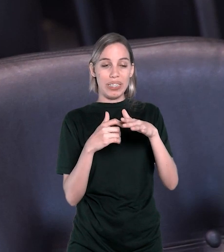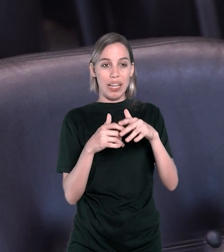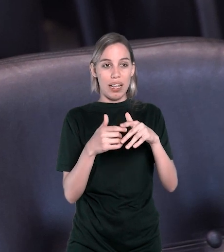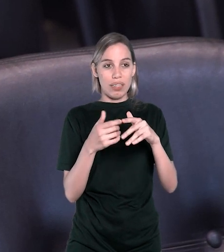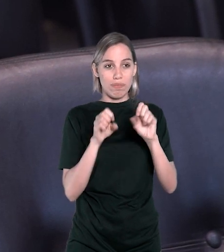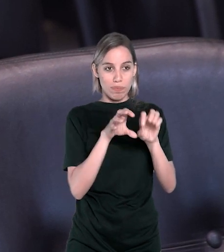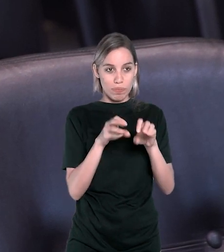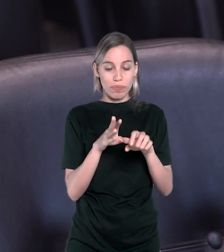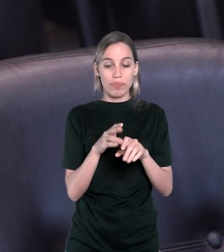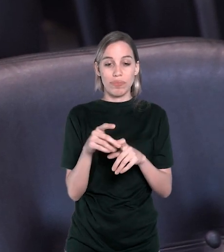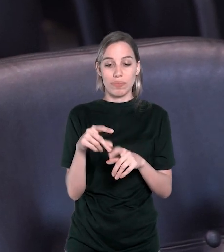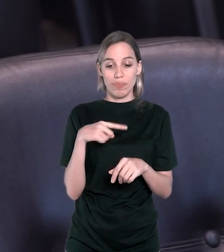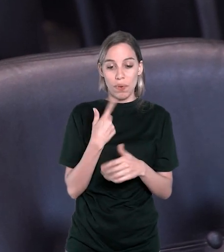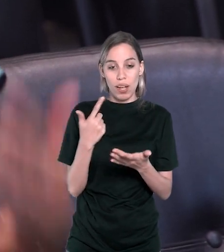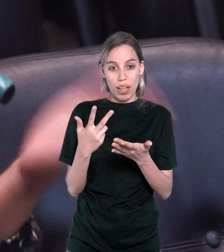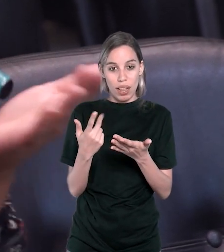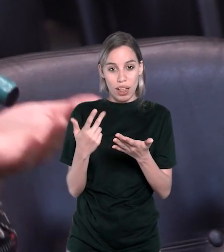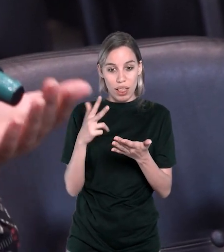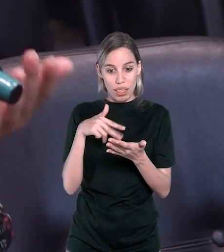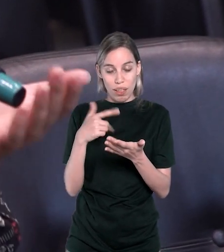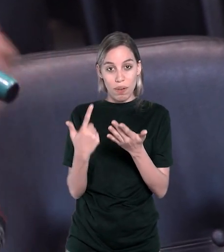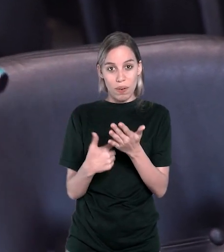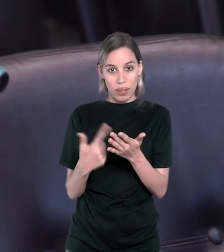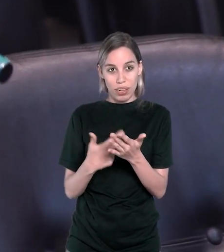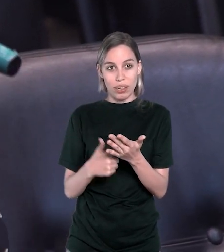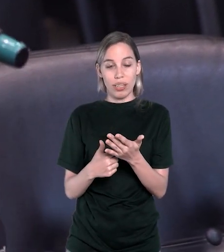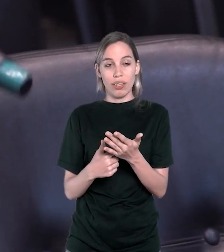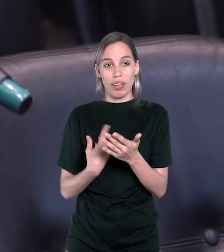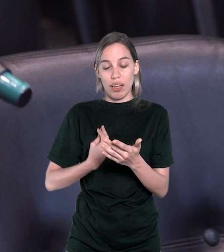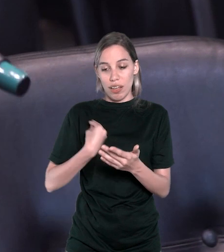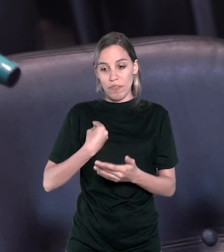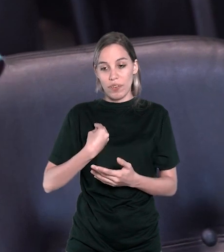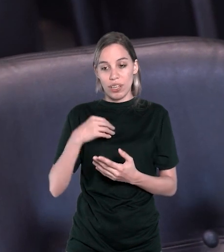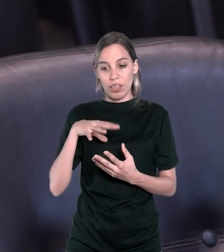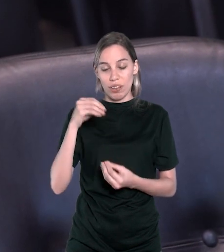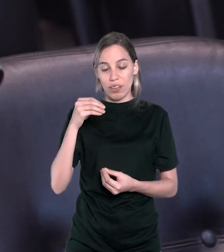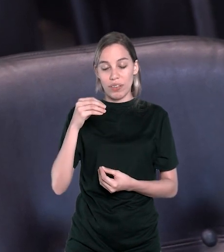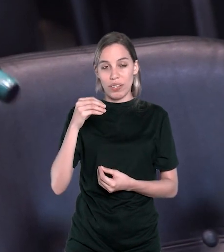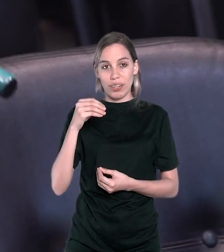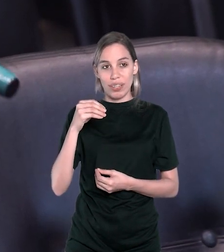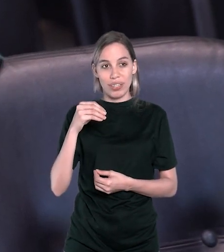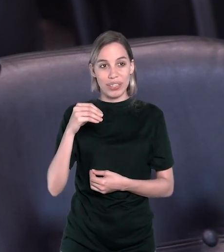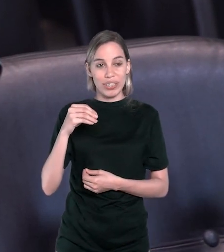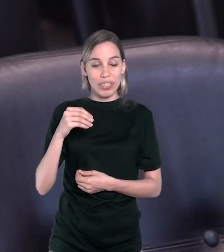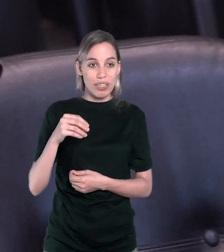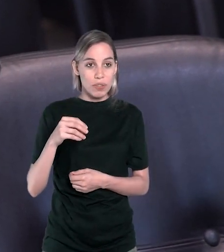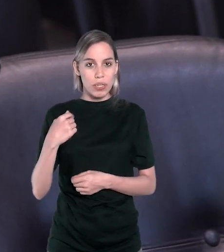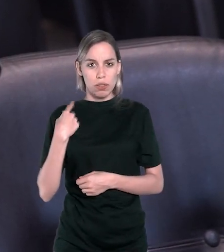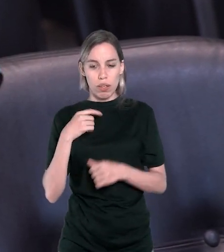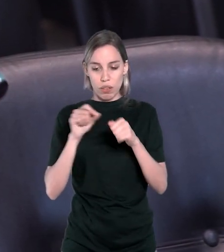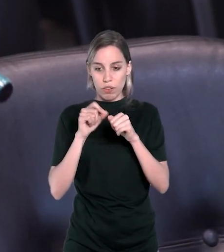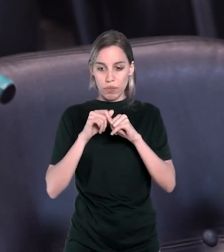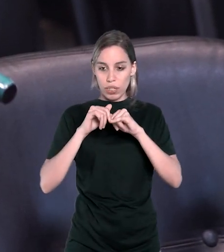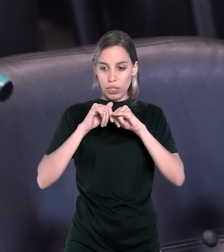A Vida Invisível de Eurídice Gusmão e a gente te mandou uma mensagem no Facebook e aí você participou da reunião com a gente